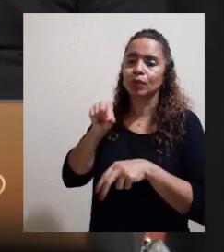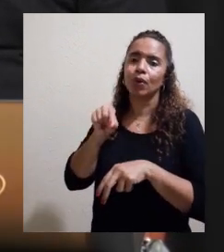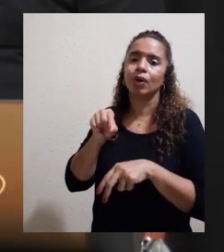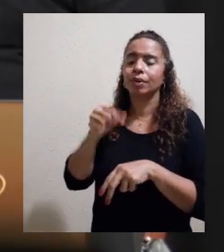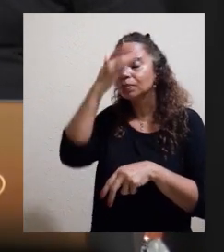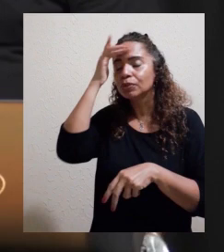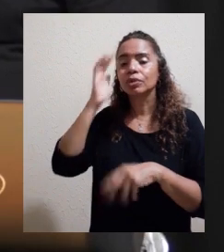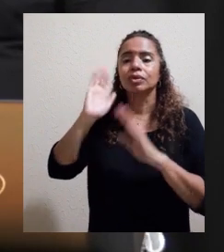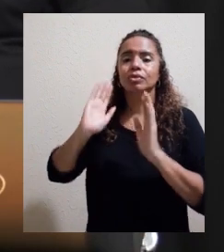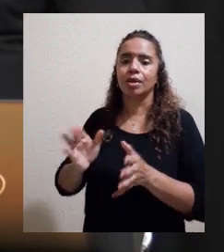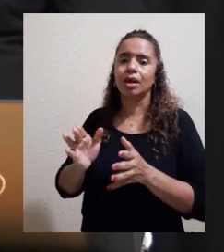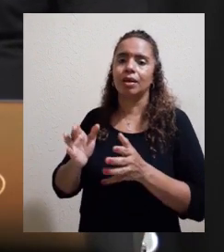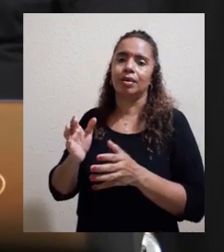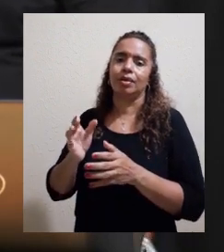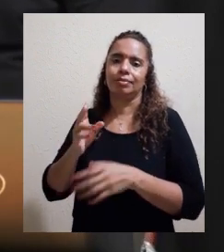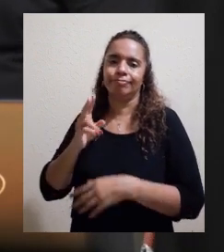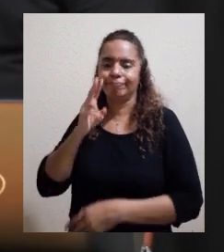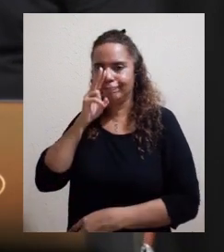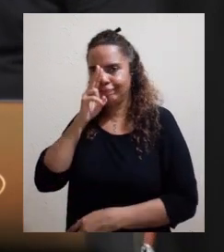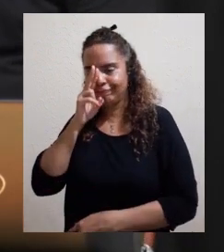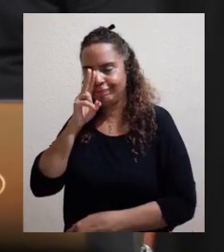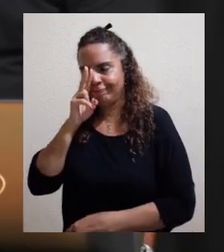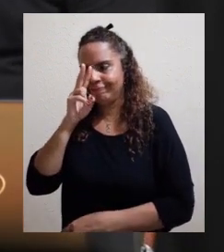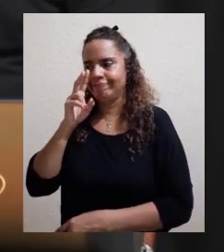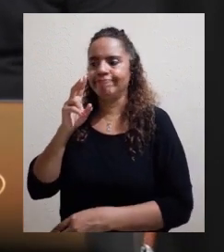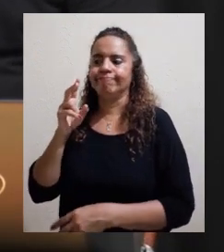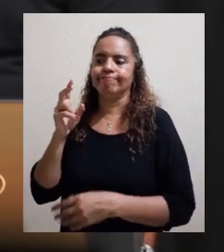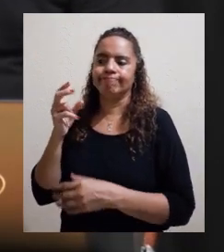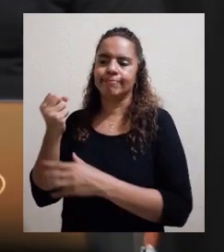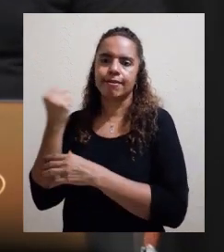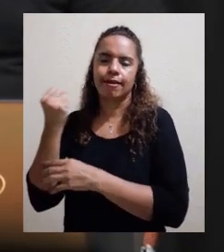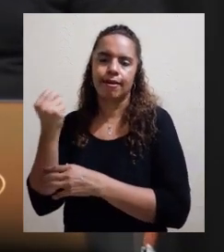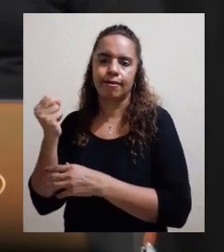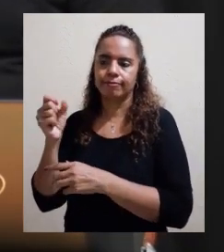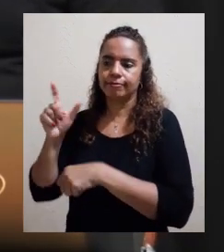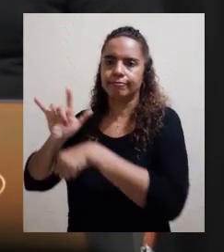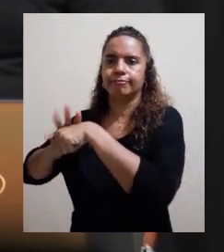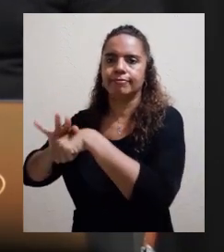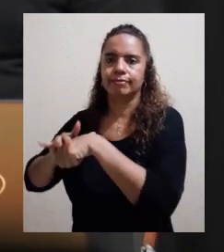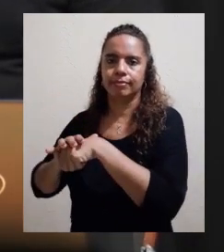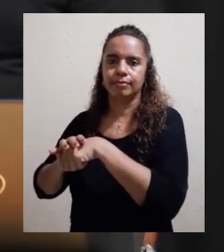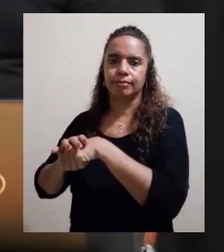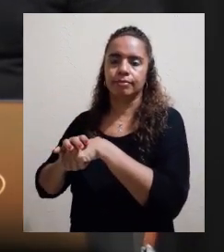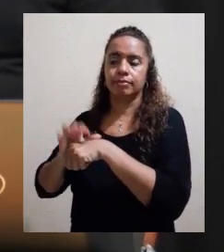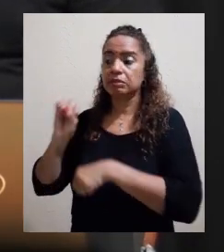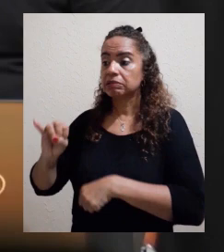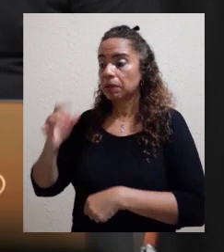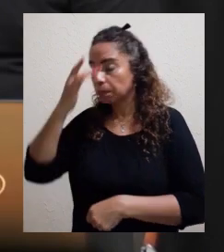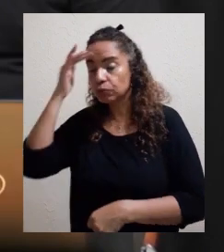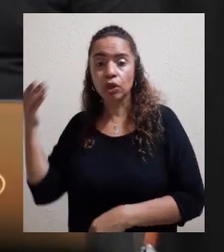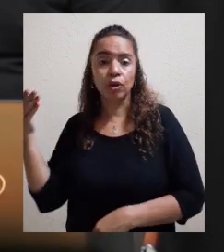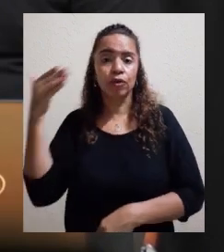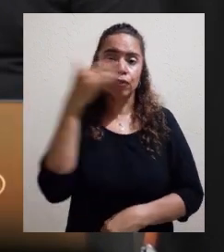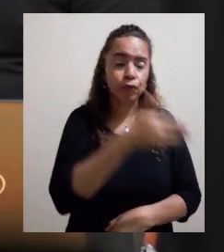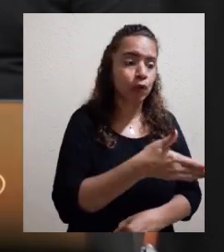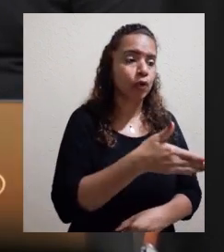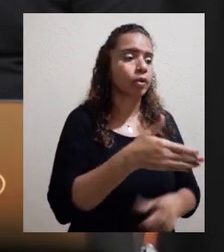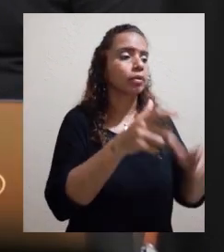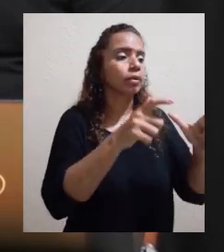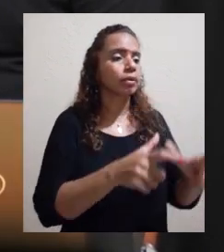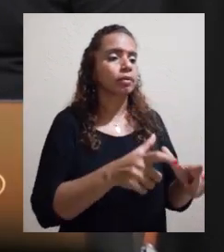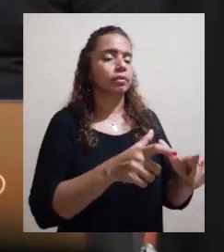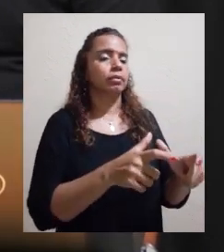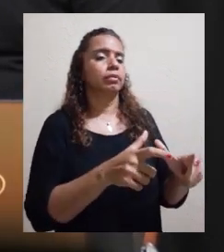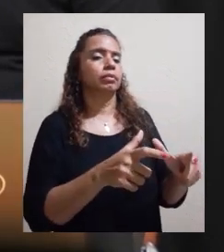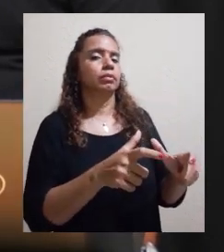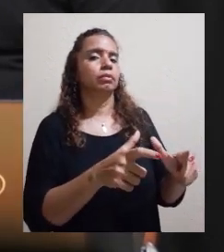sintomático, infelizmente. Então, nesse caso aí, se você foi ao serviço de saúde, você não conseguiu